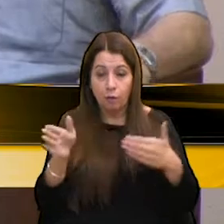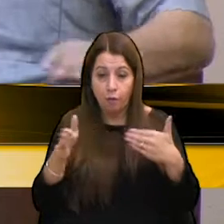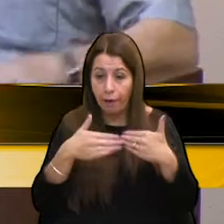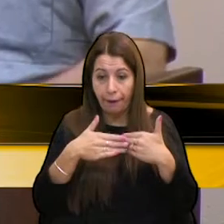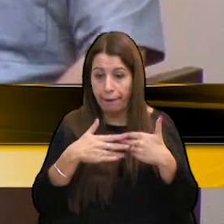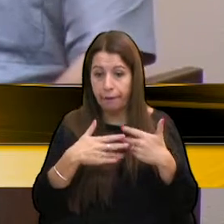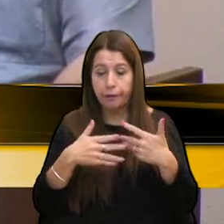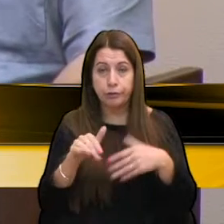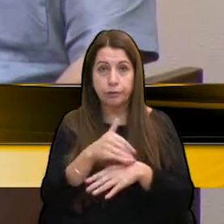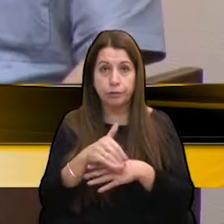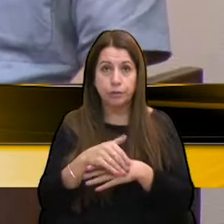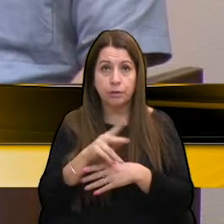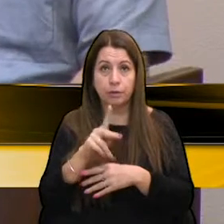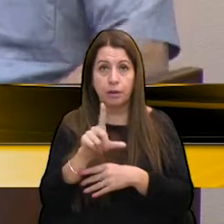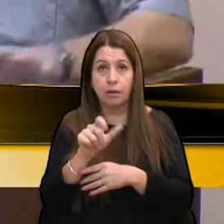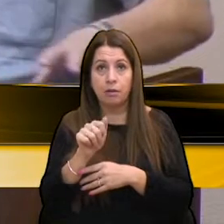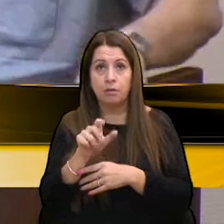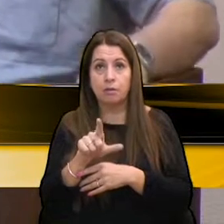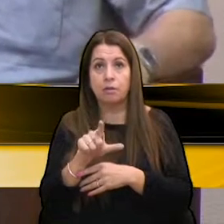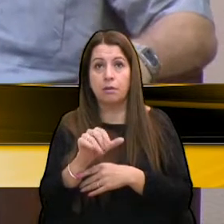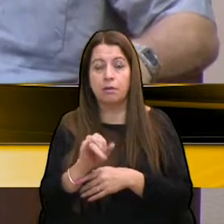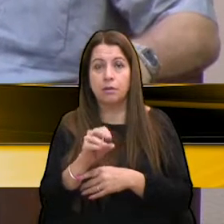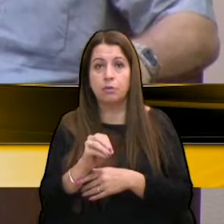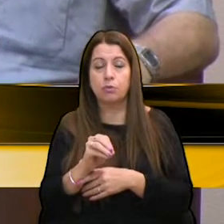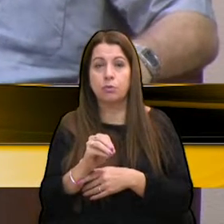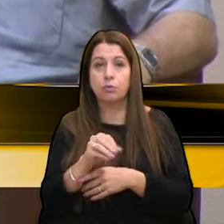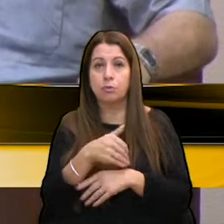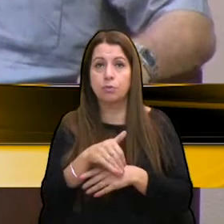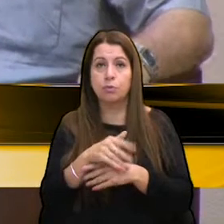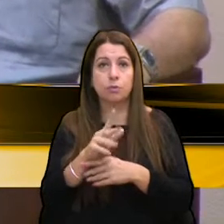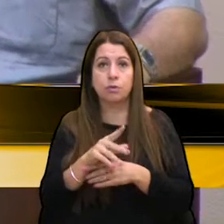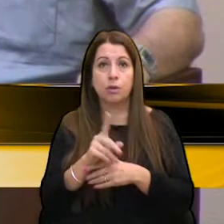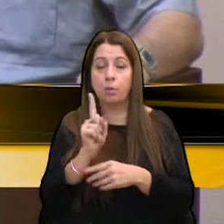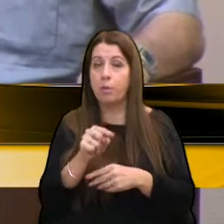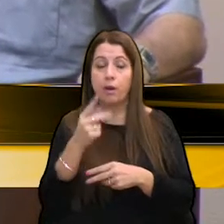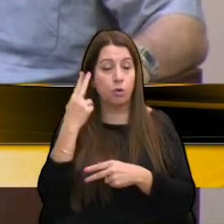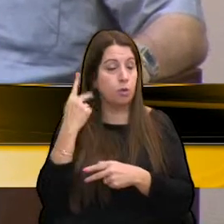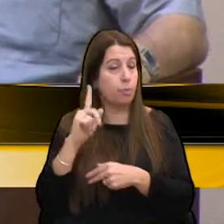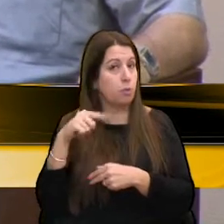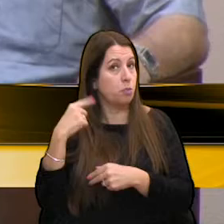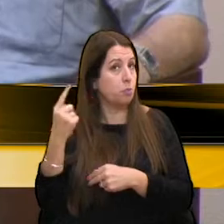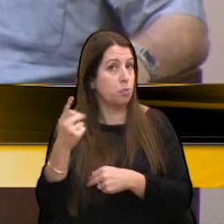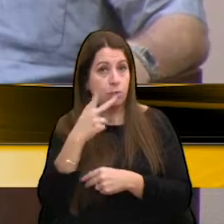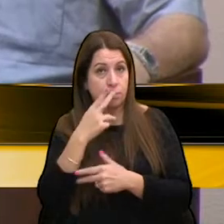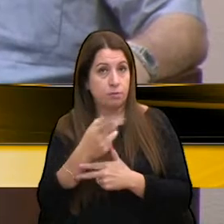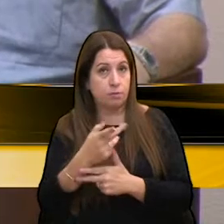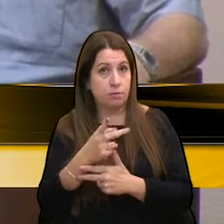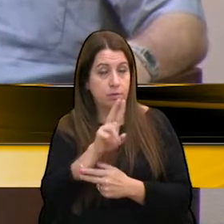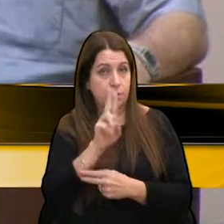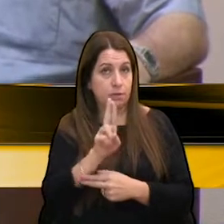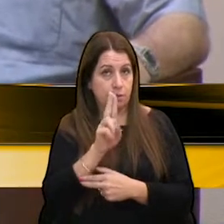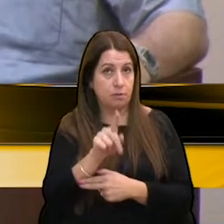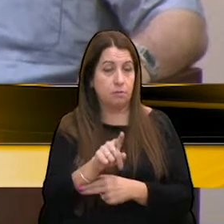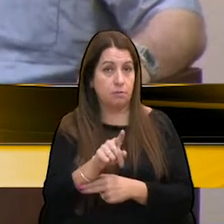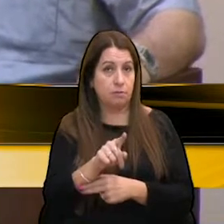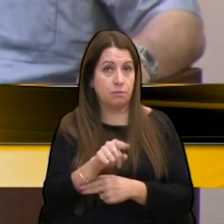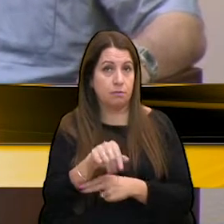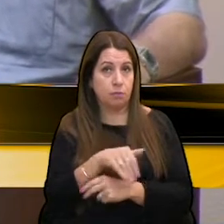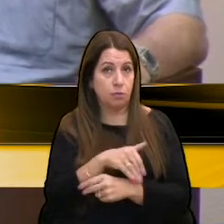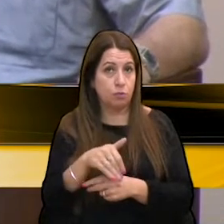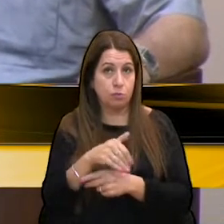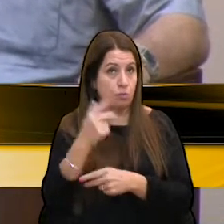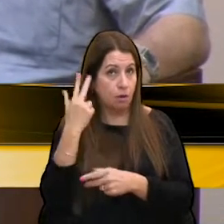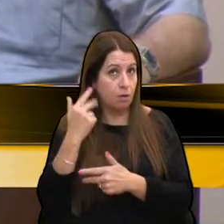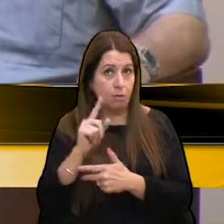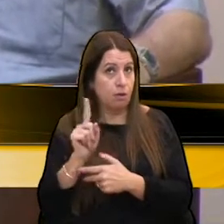Então ali a Praça de Castro é uma rua muito delicada, não é uma rua normal como as demais. Eu acho que tem que ser usado como uma rua